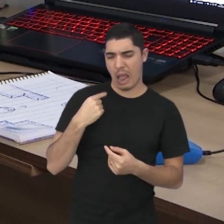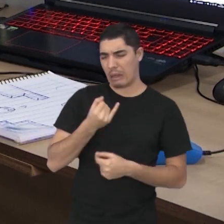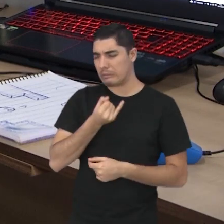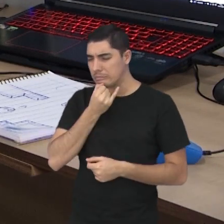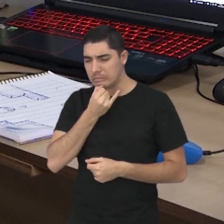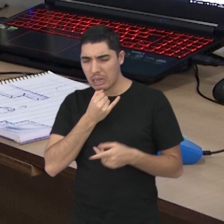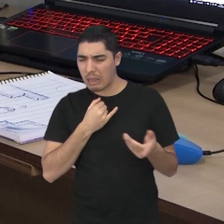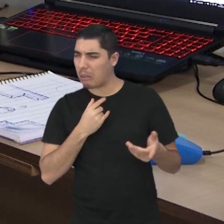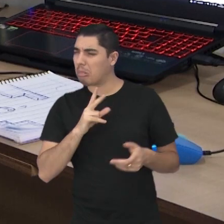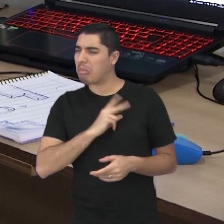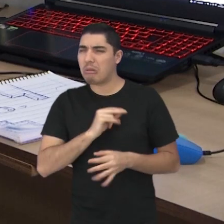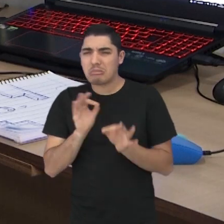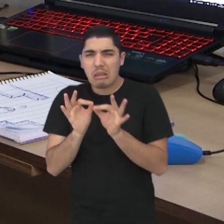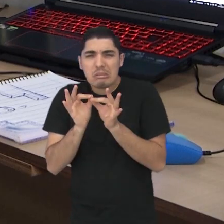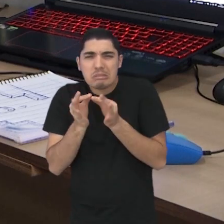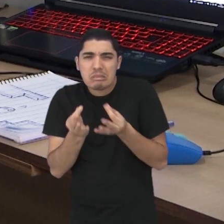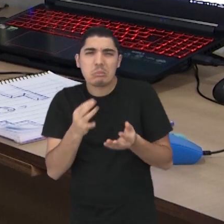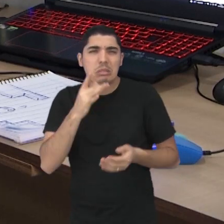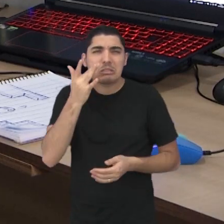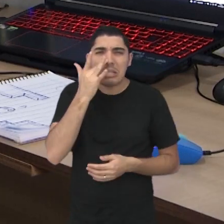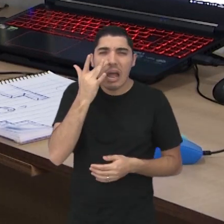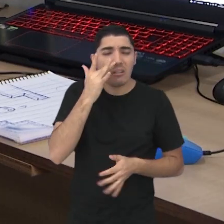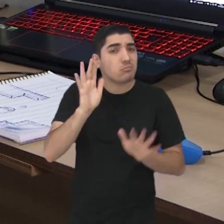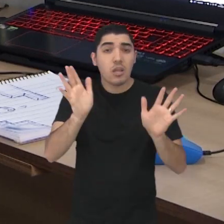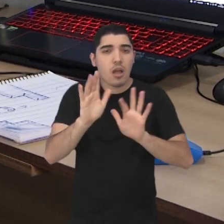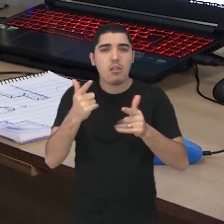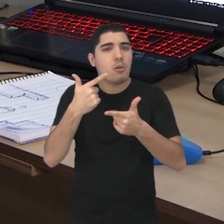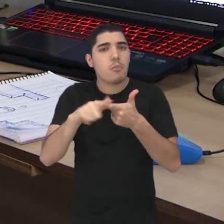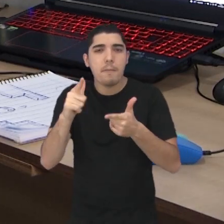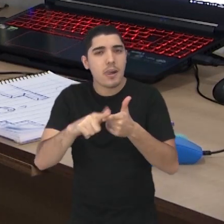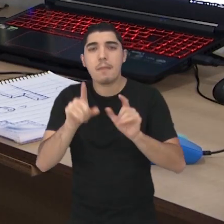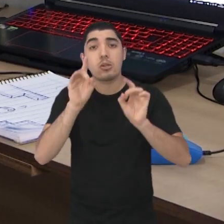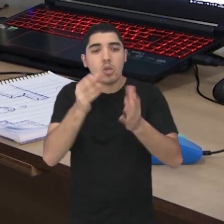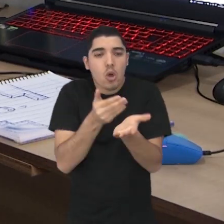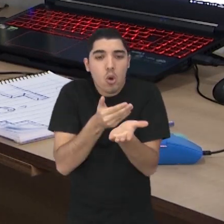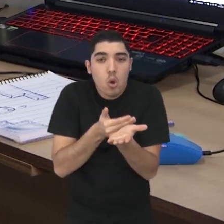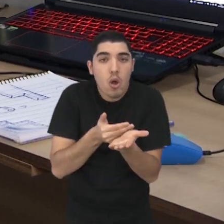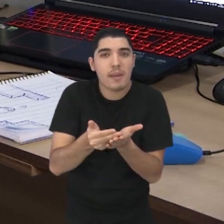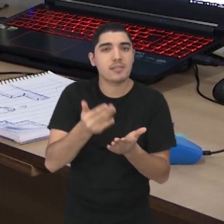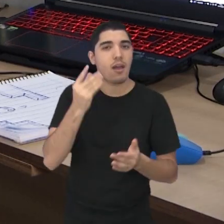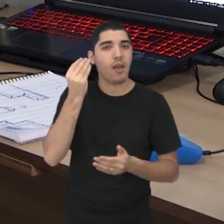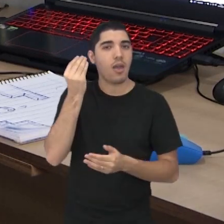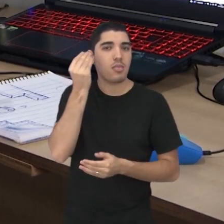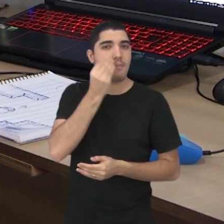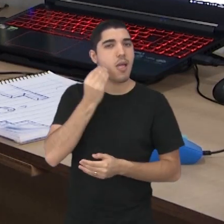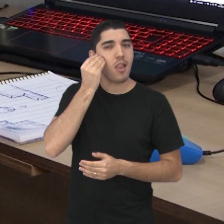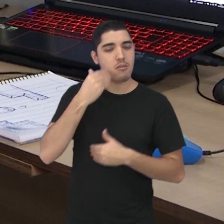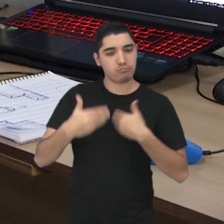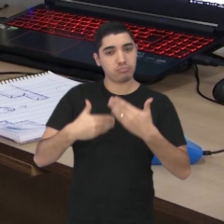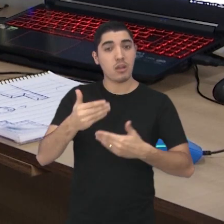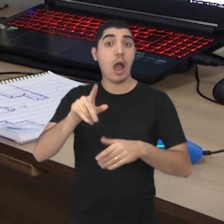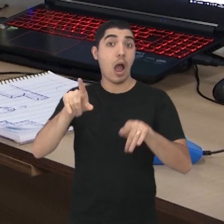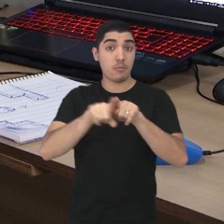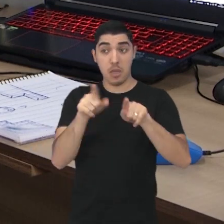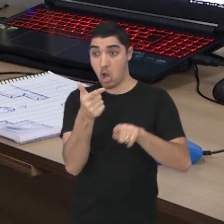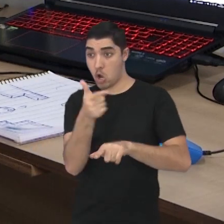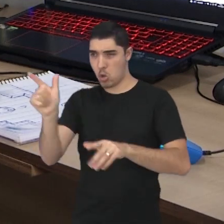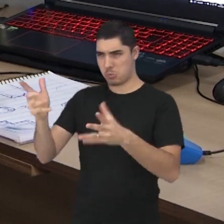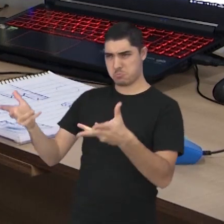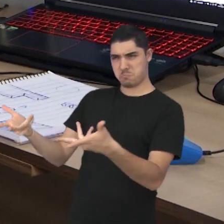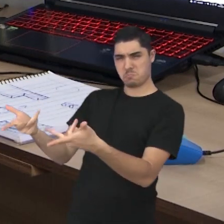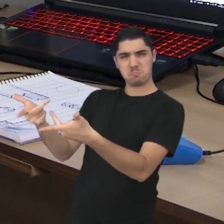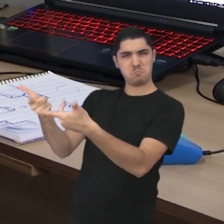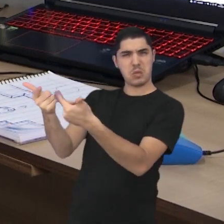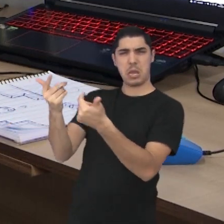fique decepcionado. Eu fiz tão simples e os jogos que eu vejo ali são espetaculares, né? Com